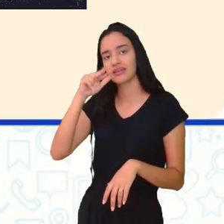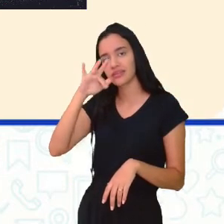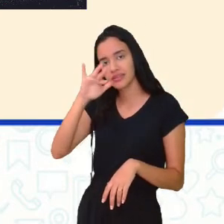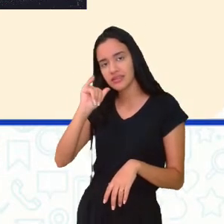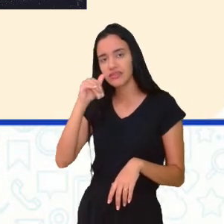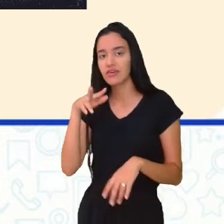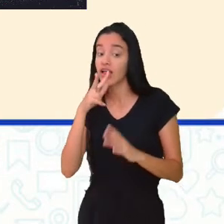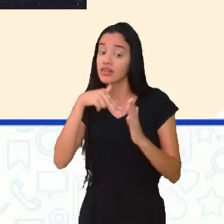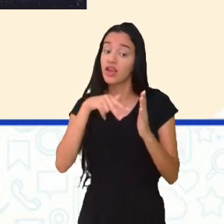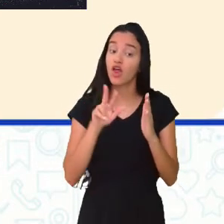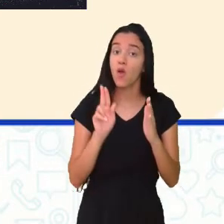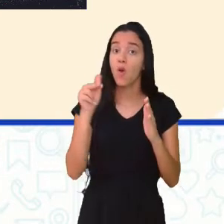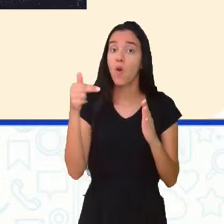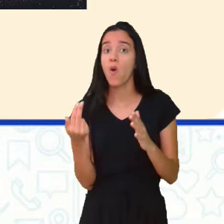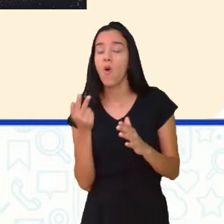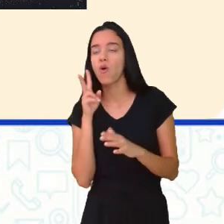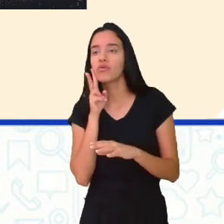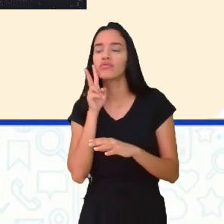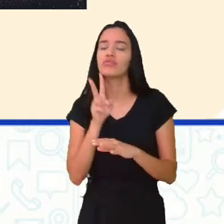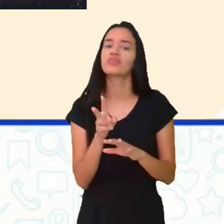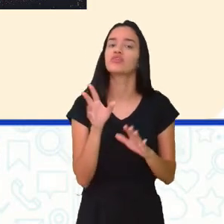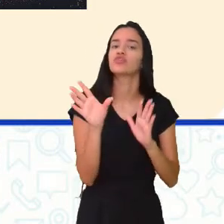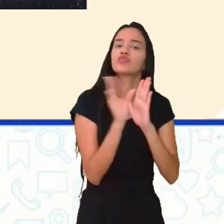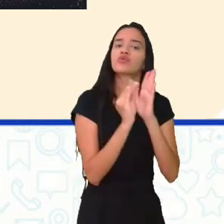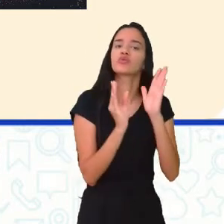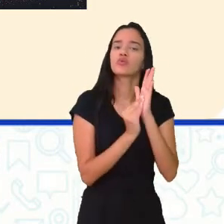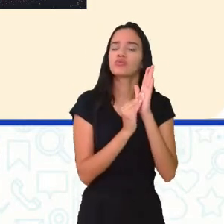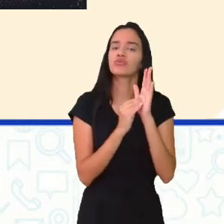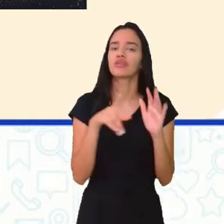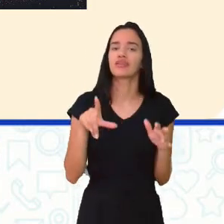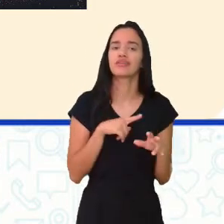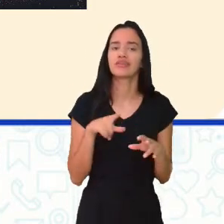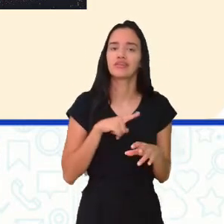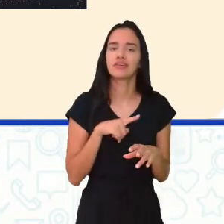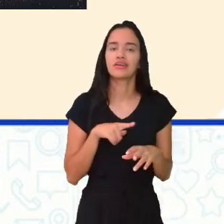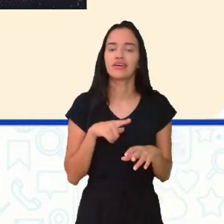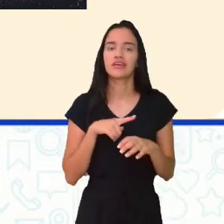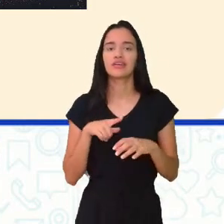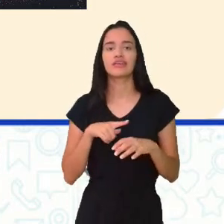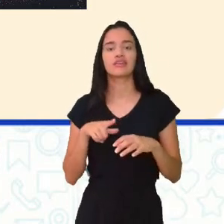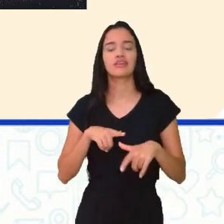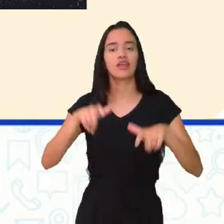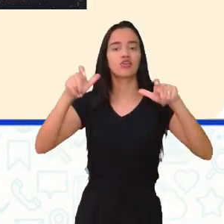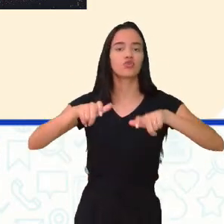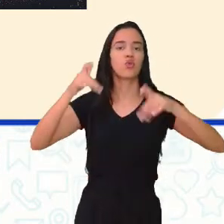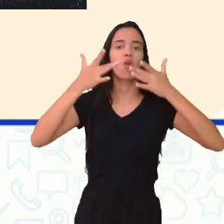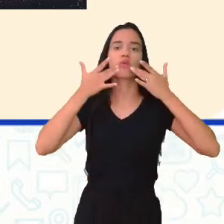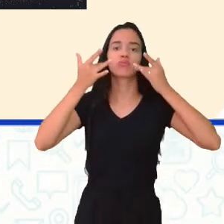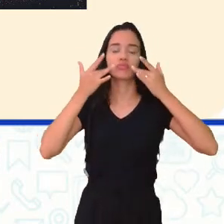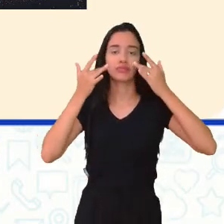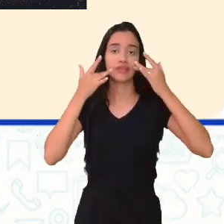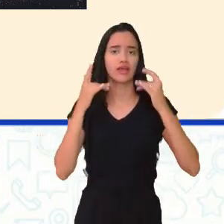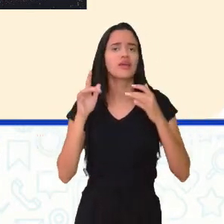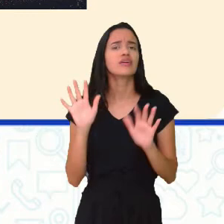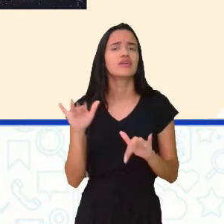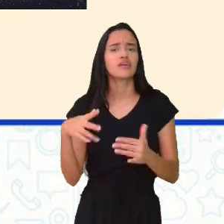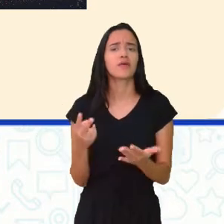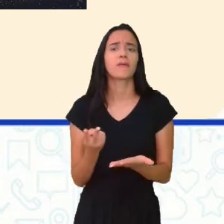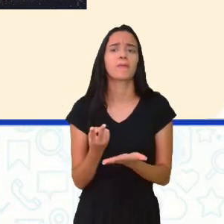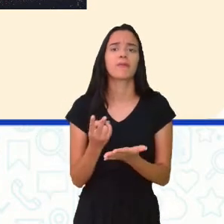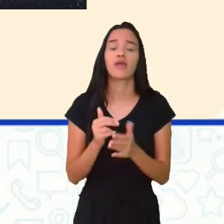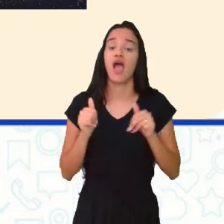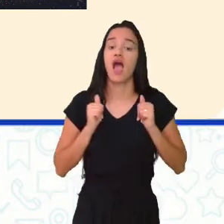vê. O conjunto de elementos que compõem no palco o espaço em que ocorrem